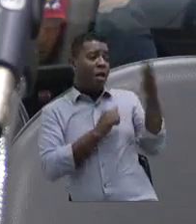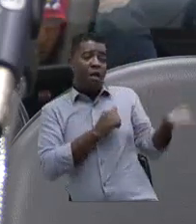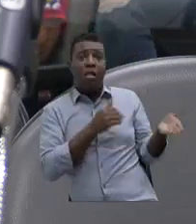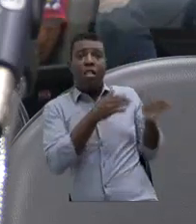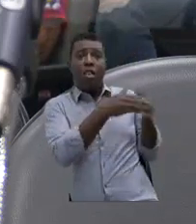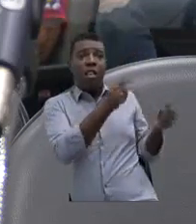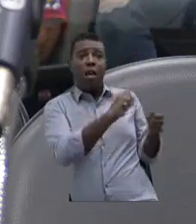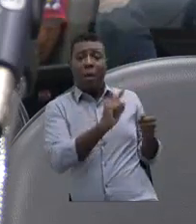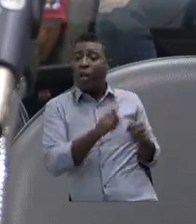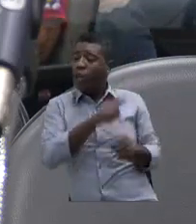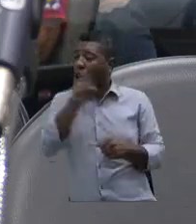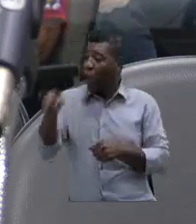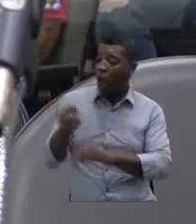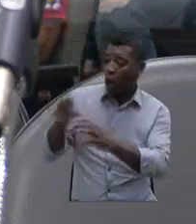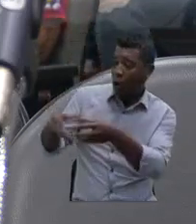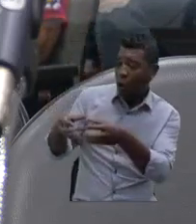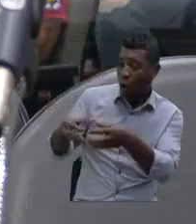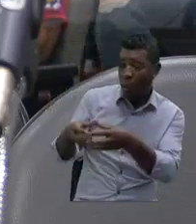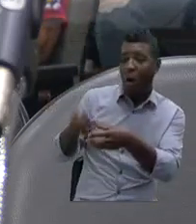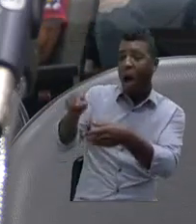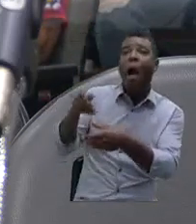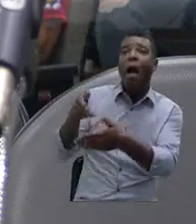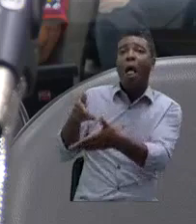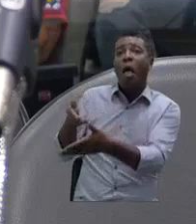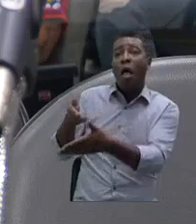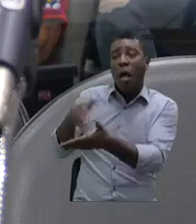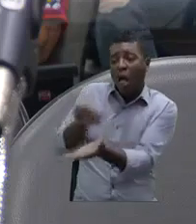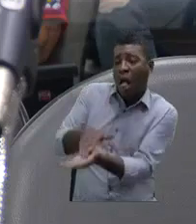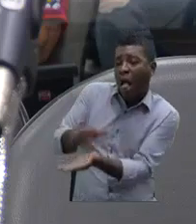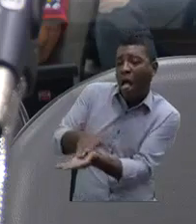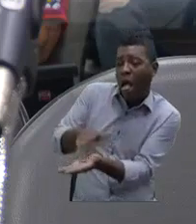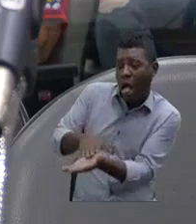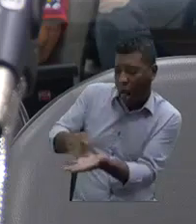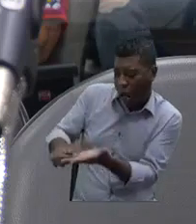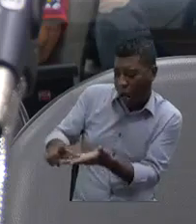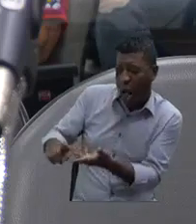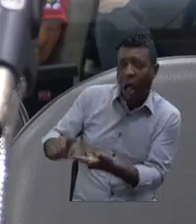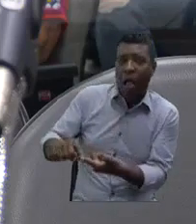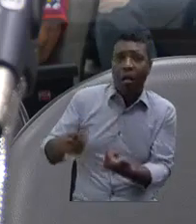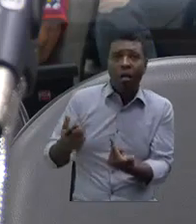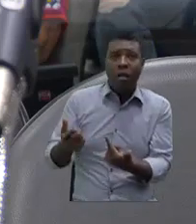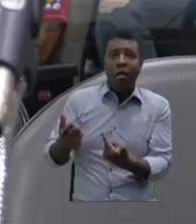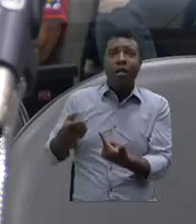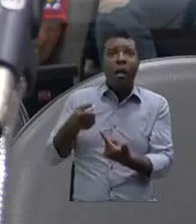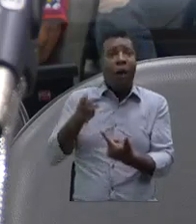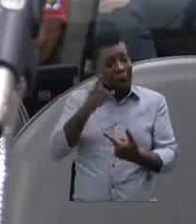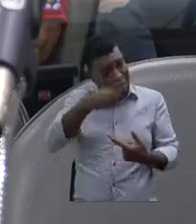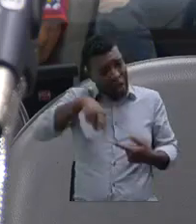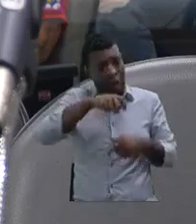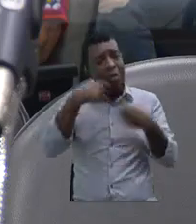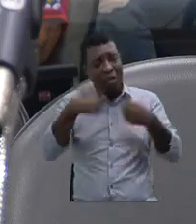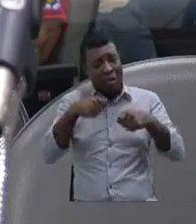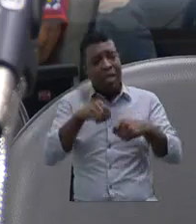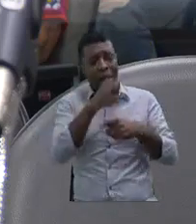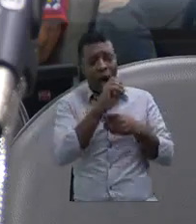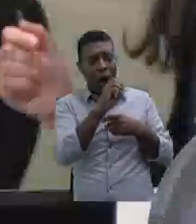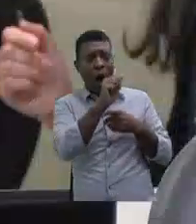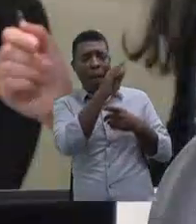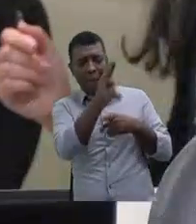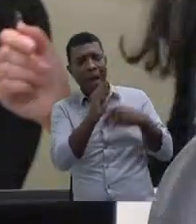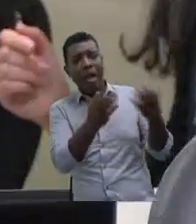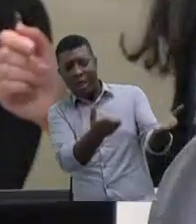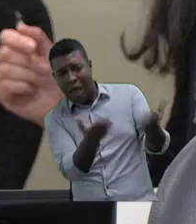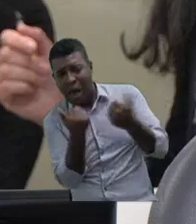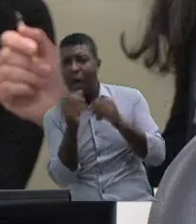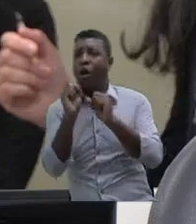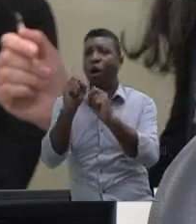Então, assim, essa, para mim, é uma preocupação muito grande. Quer dizer, trazer a OAB, a gente precisa trazer, mas a gente precisa também trazer aqueles